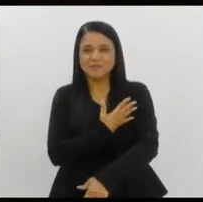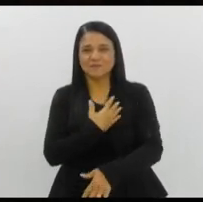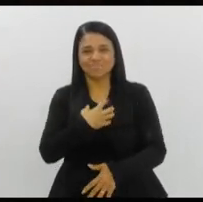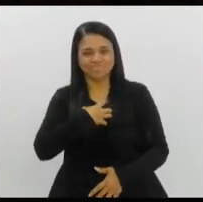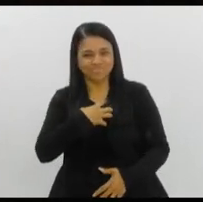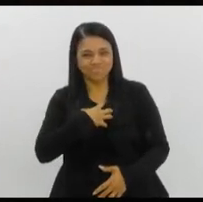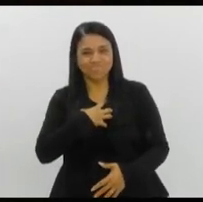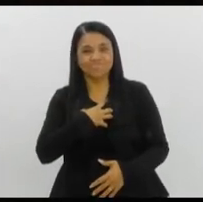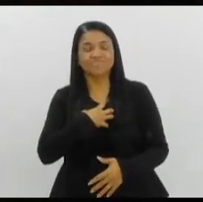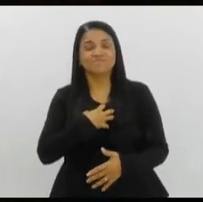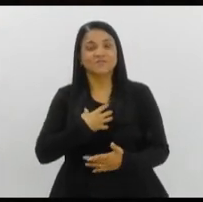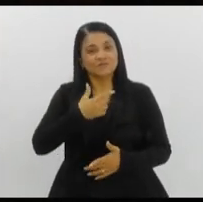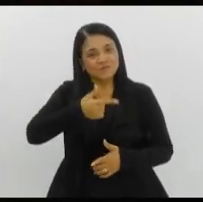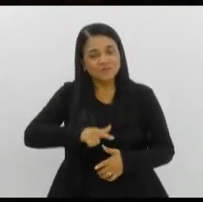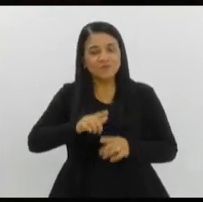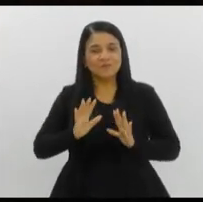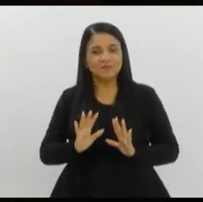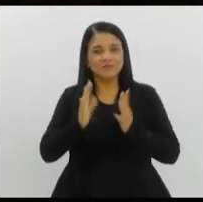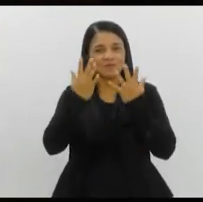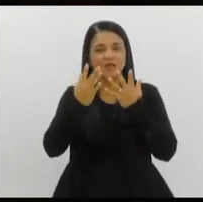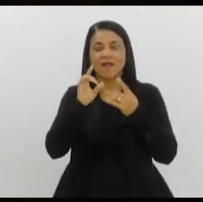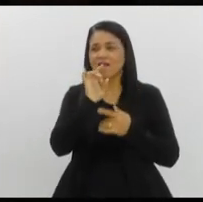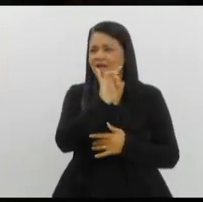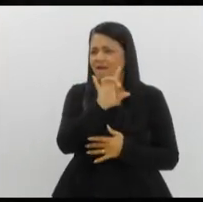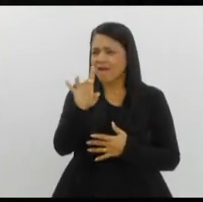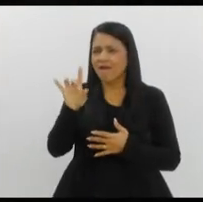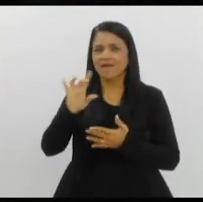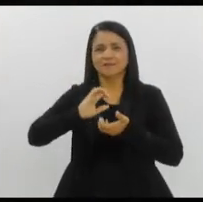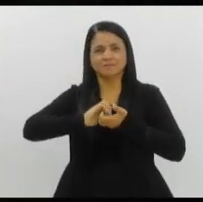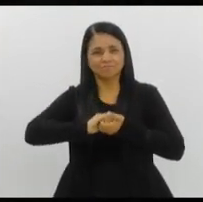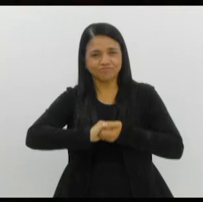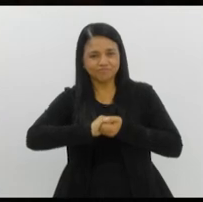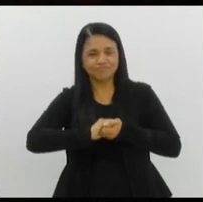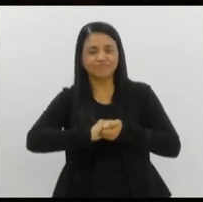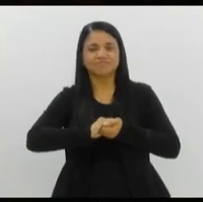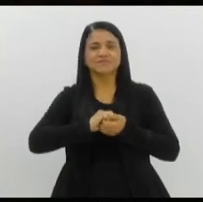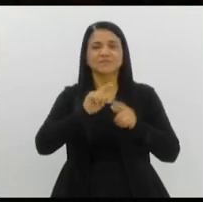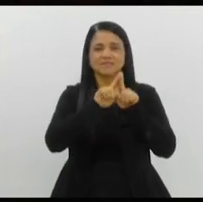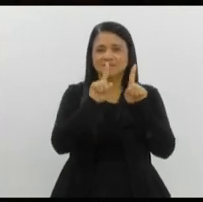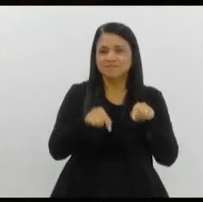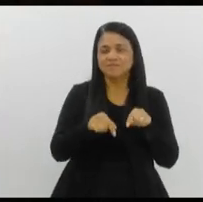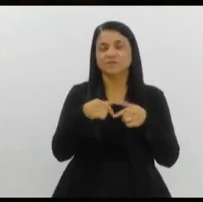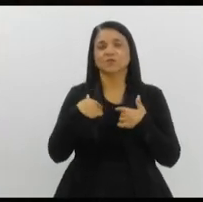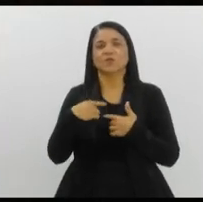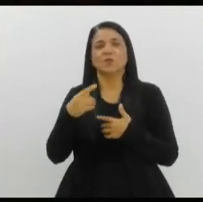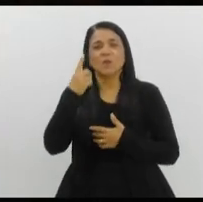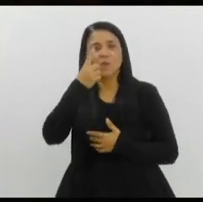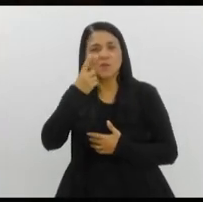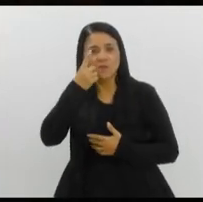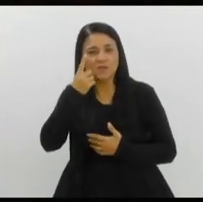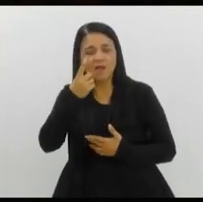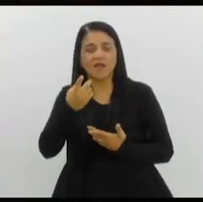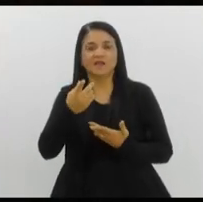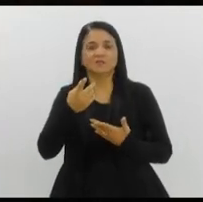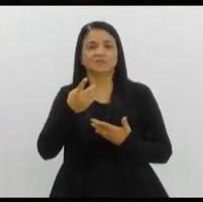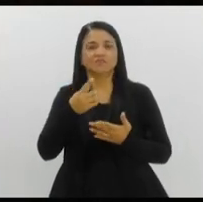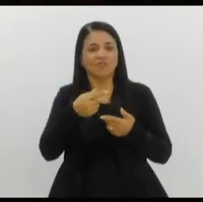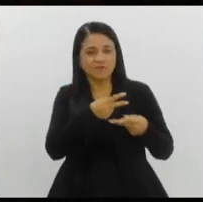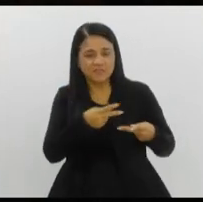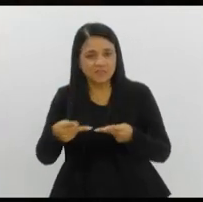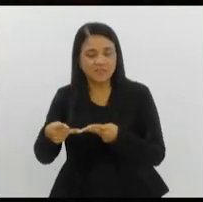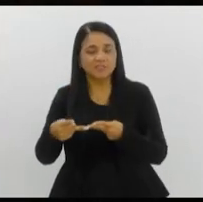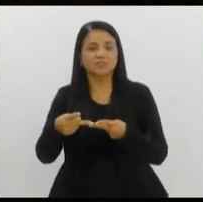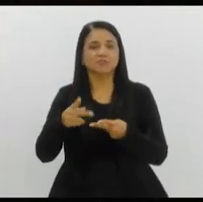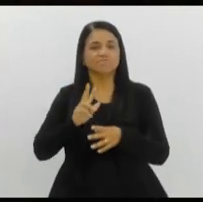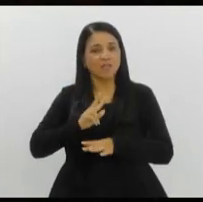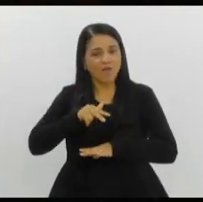eu quero, mais uma vez, saudando a cada parlamentar, a cada servidor, a cada visitante, reafirmar, como falei